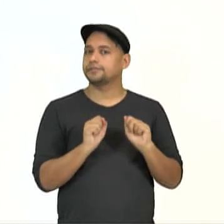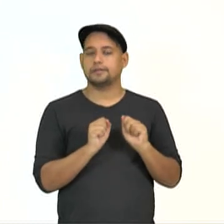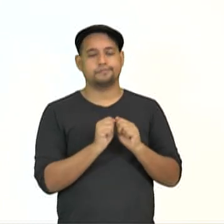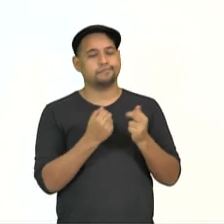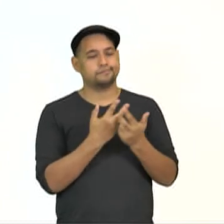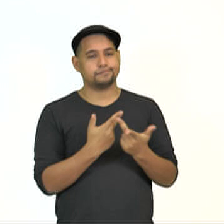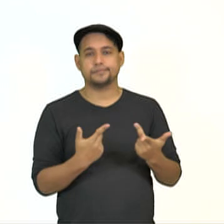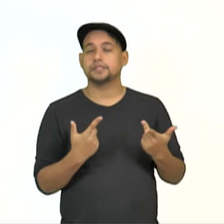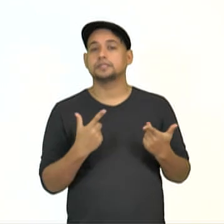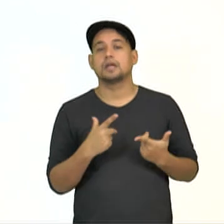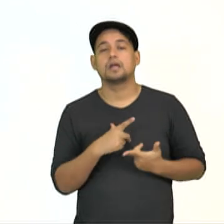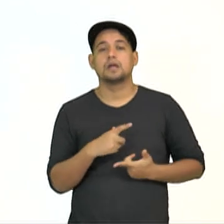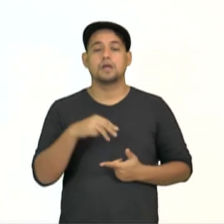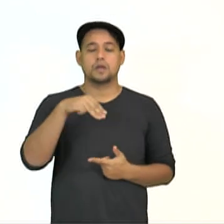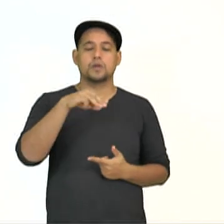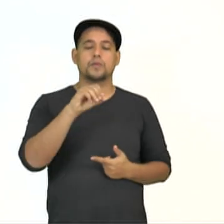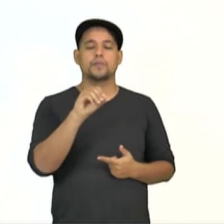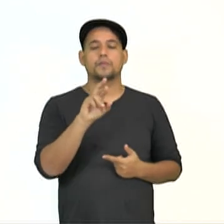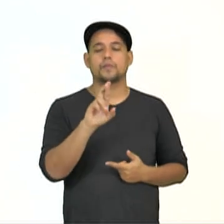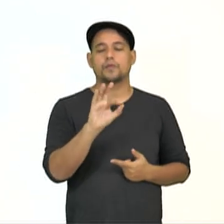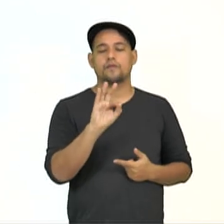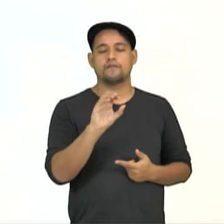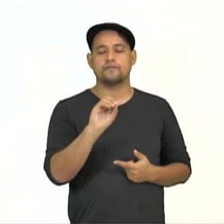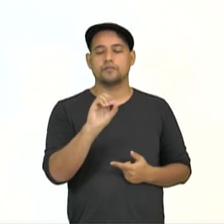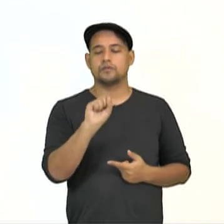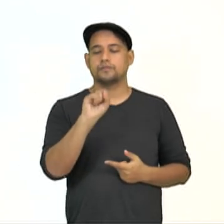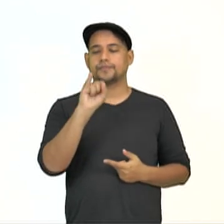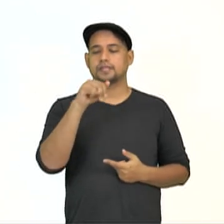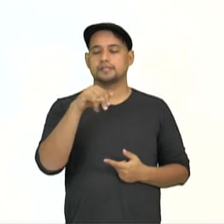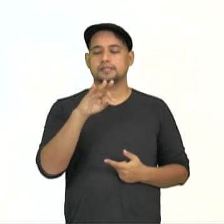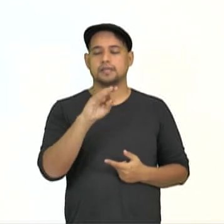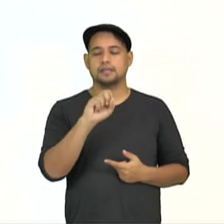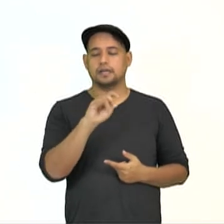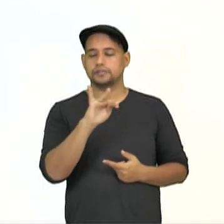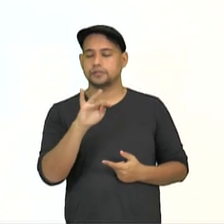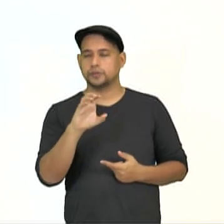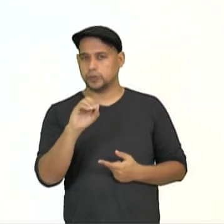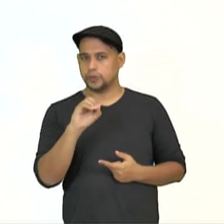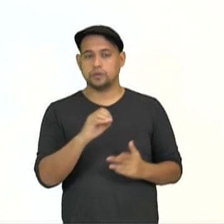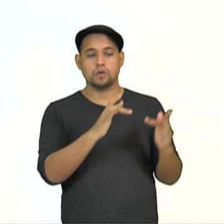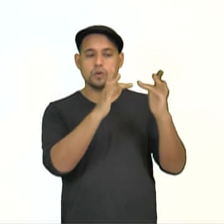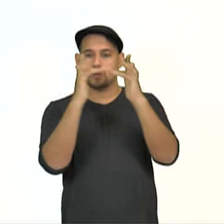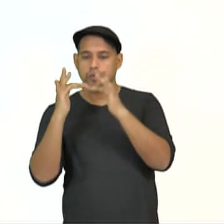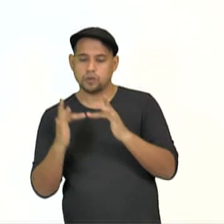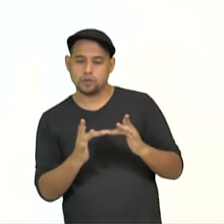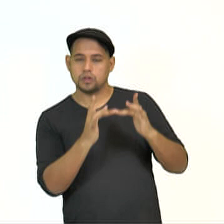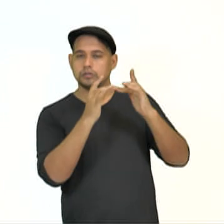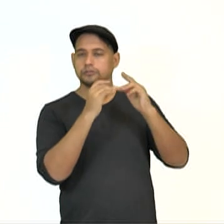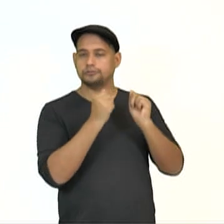recursos morfossintáticos, estabelecendo relações entre as partes do texto.